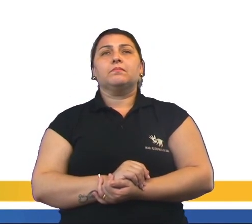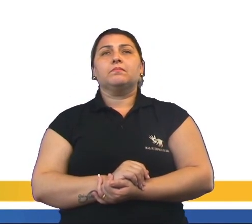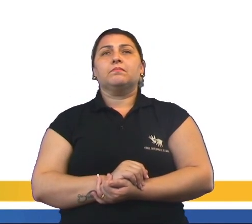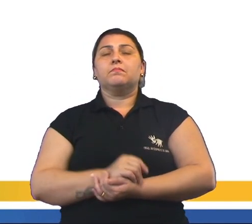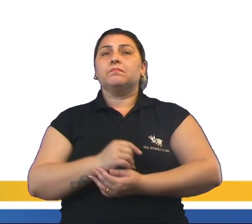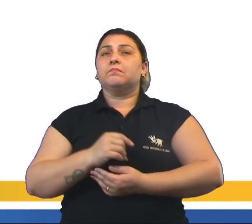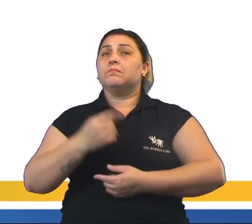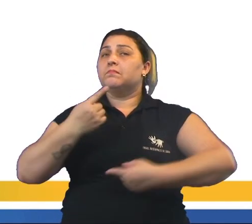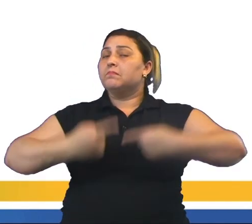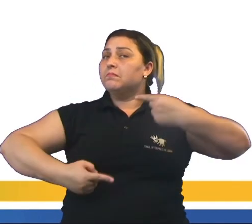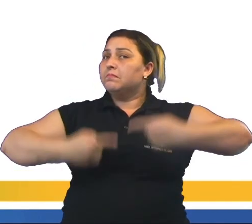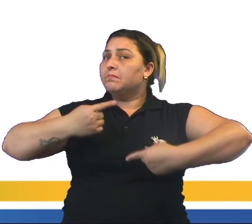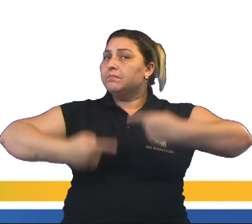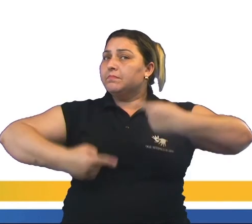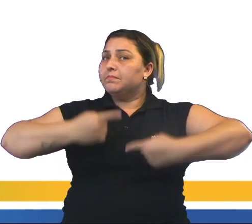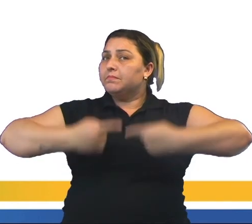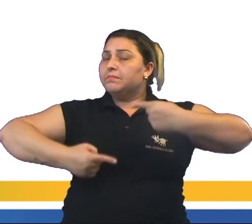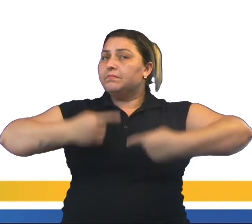o legado, né,